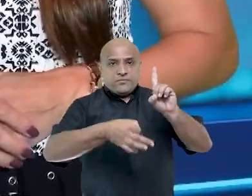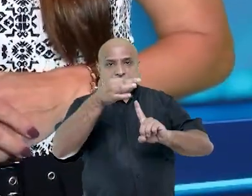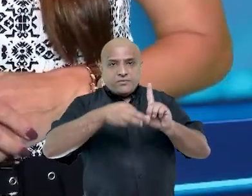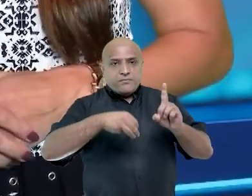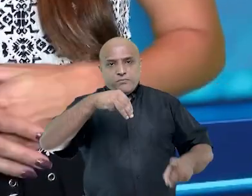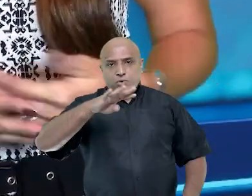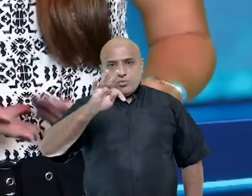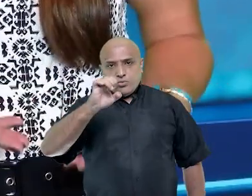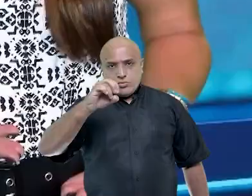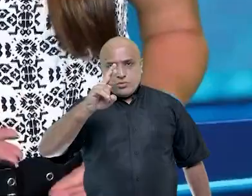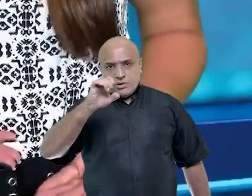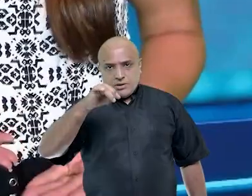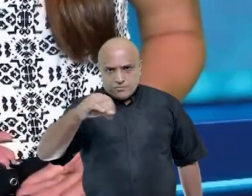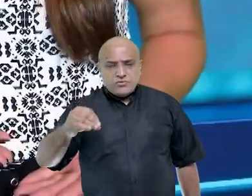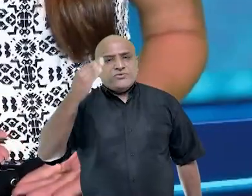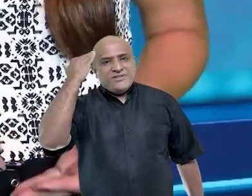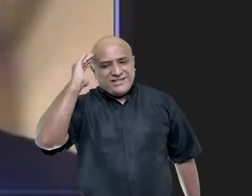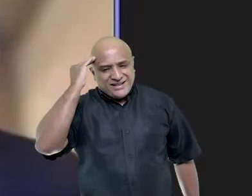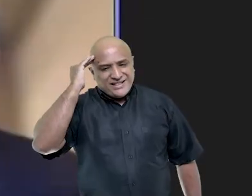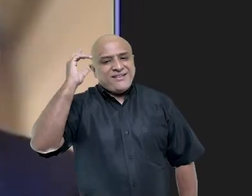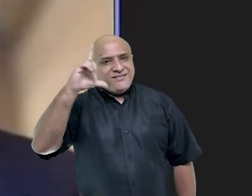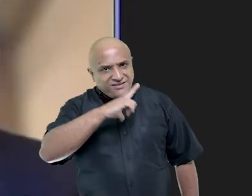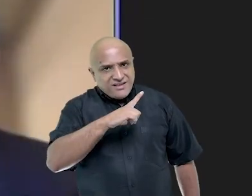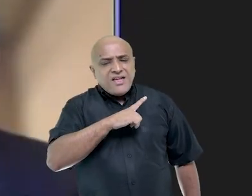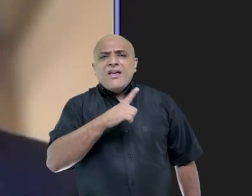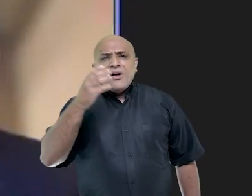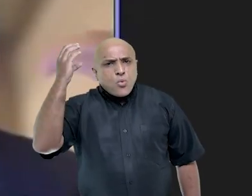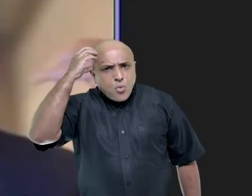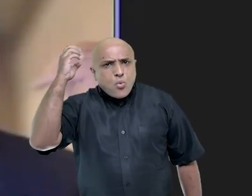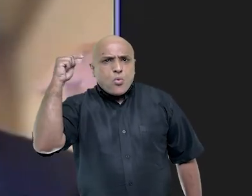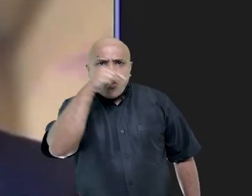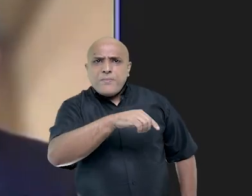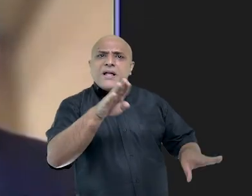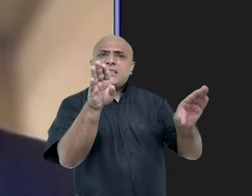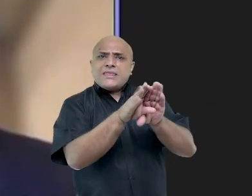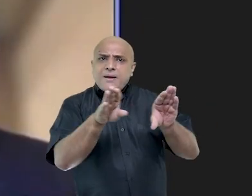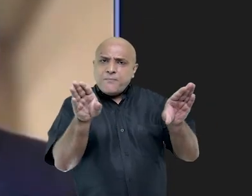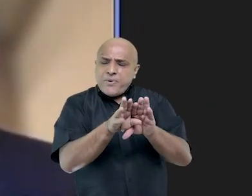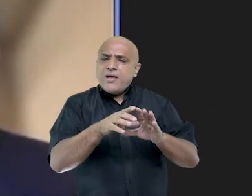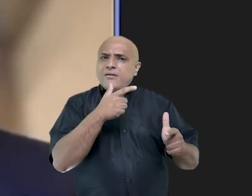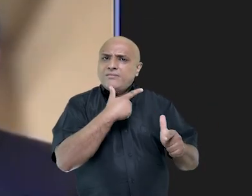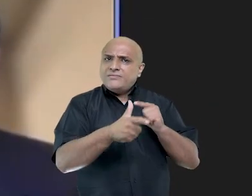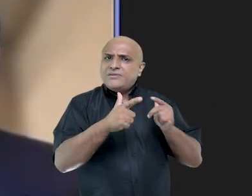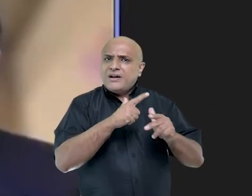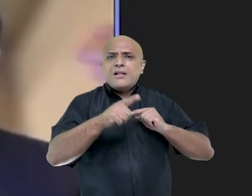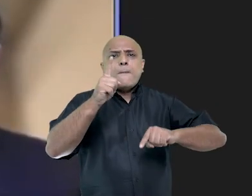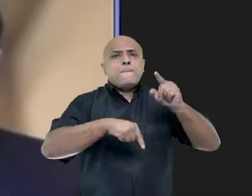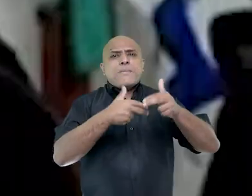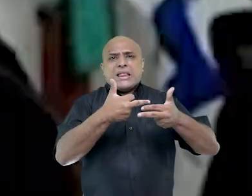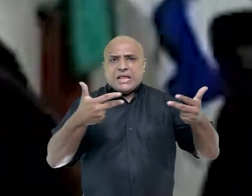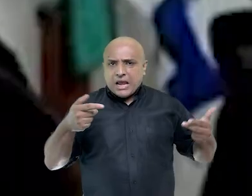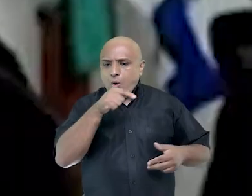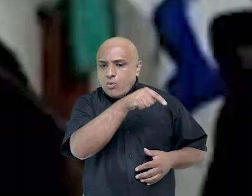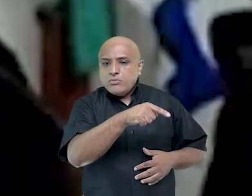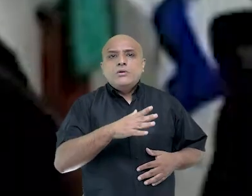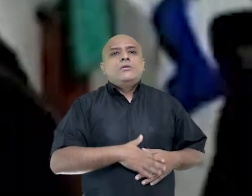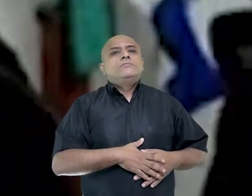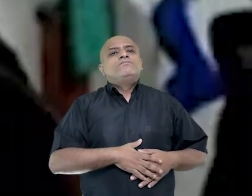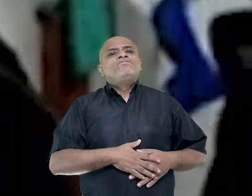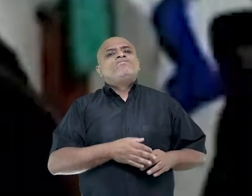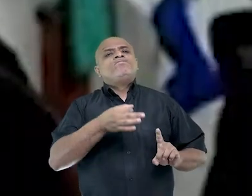Newton Ramos, entendeu ser cabível a condenação também em danos materiais. O